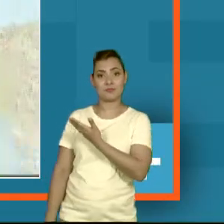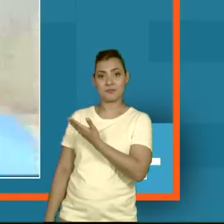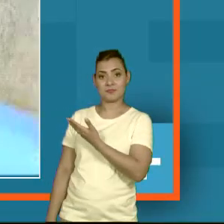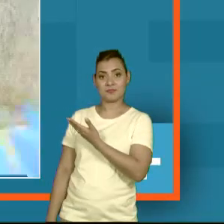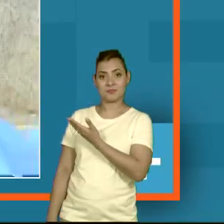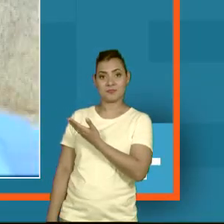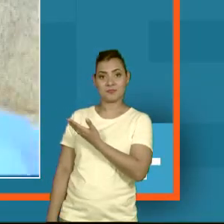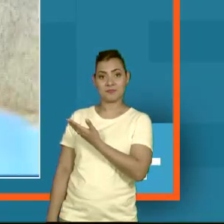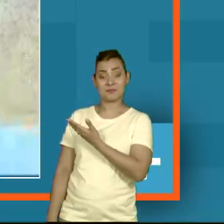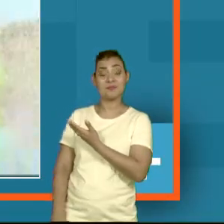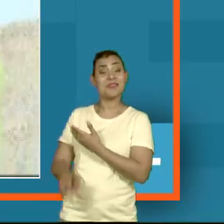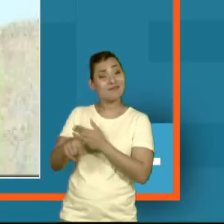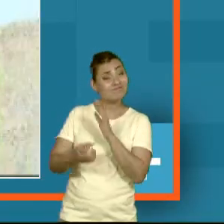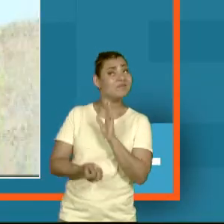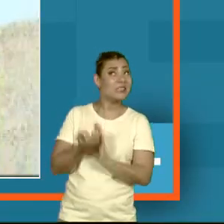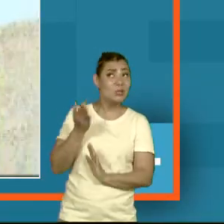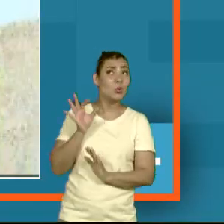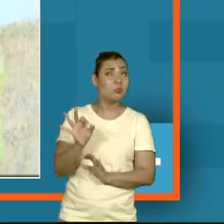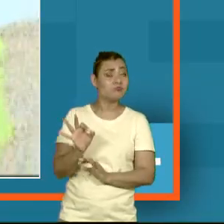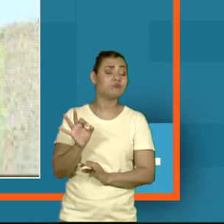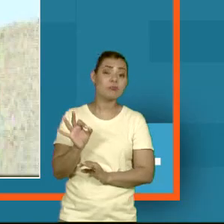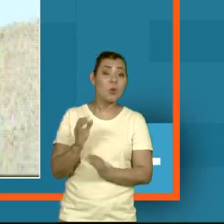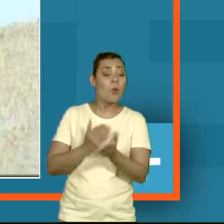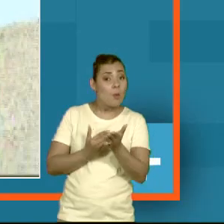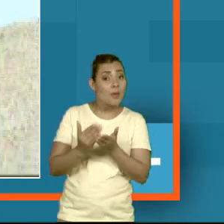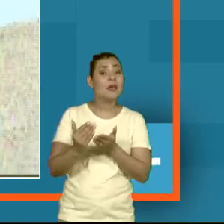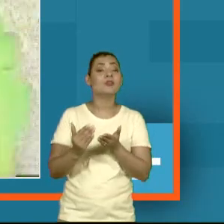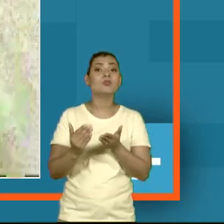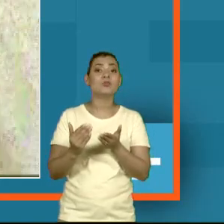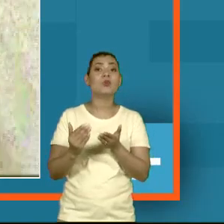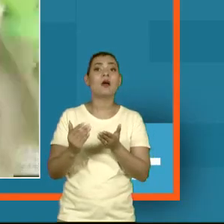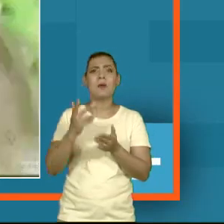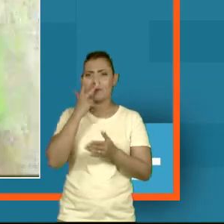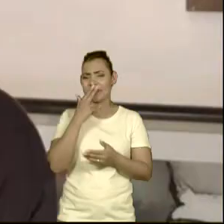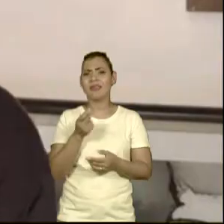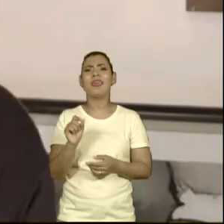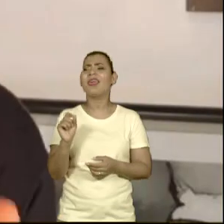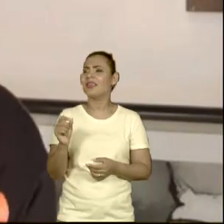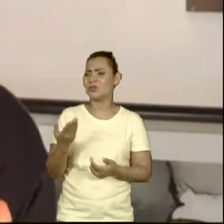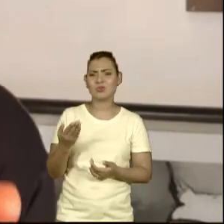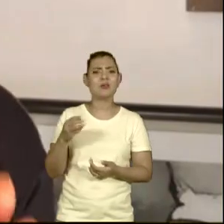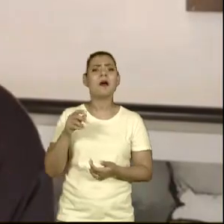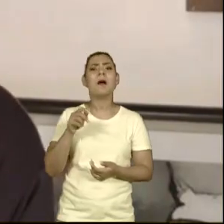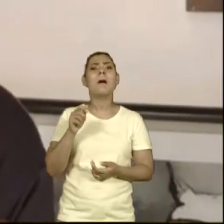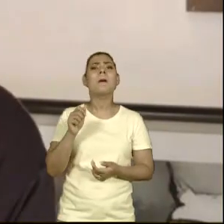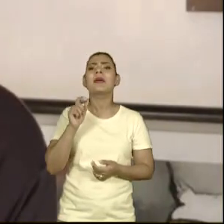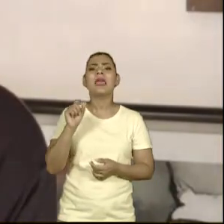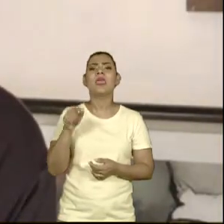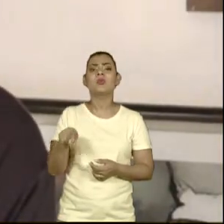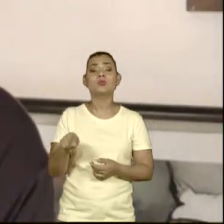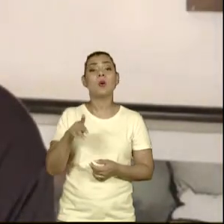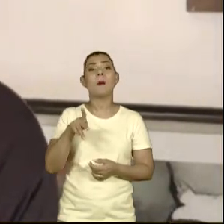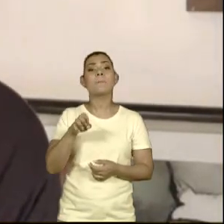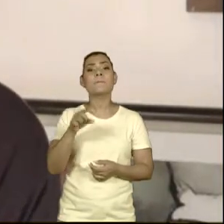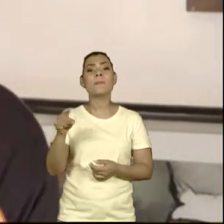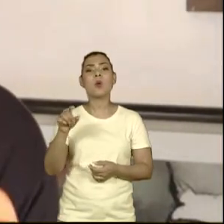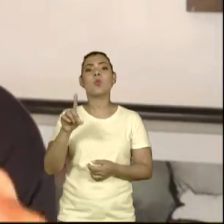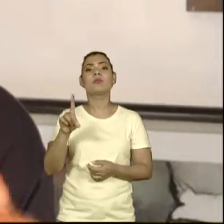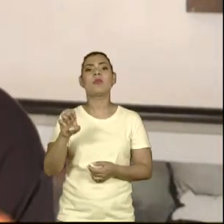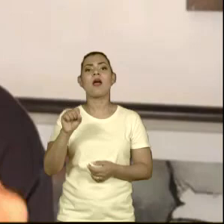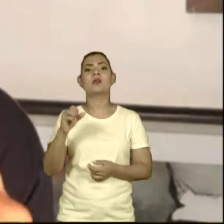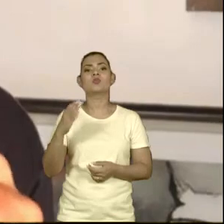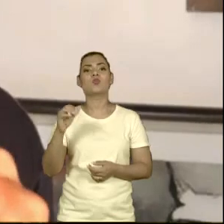Pão de Açúcar, que nasceu originalmente, a gente fala, pô, Pão de Açúcar, o que é isso? Eram episódios de um minuto que